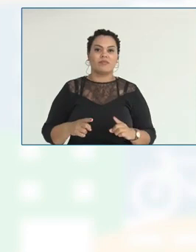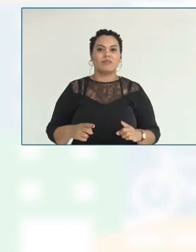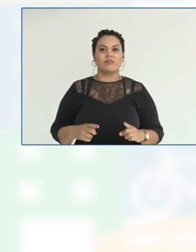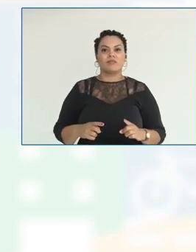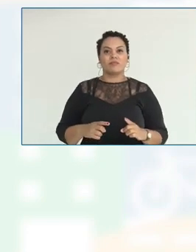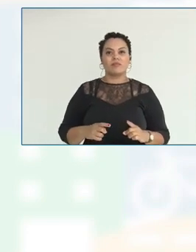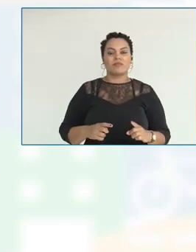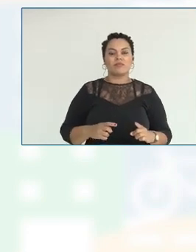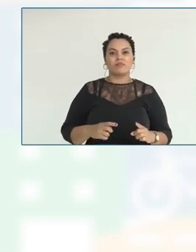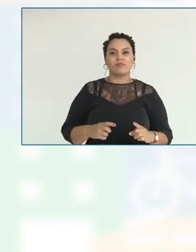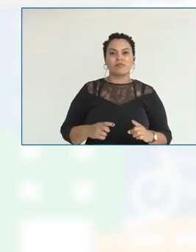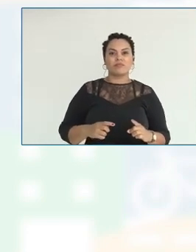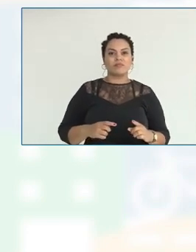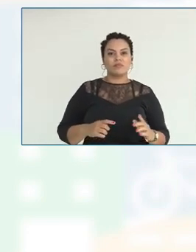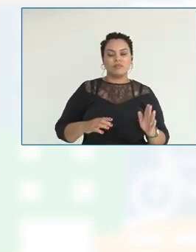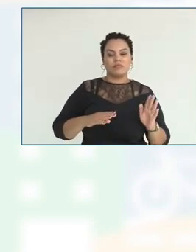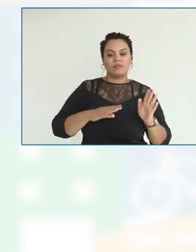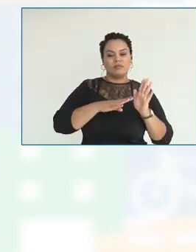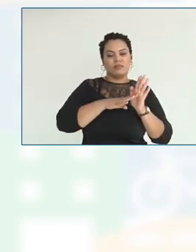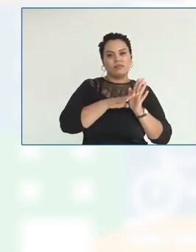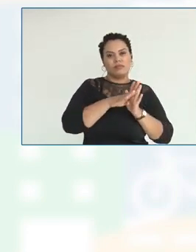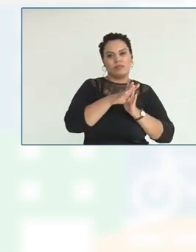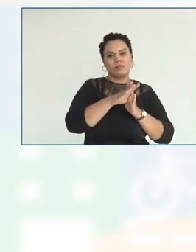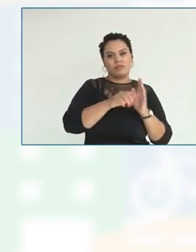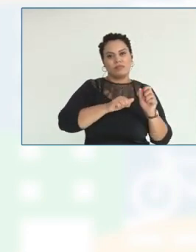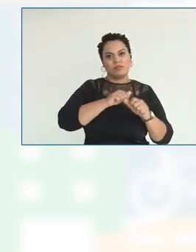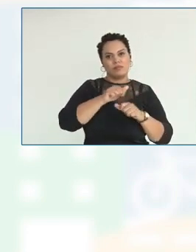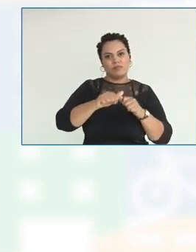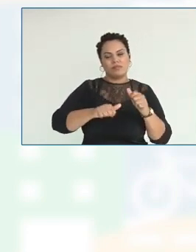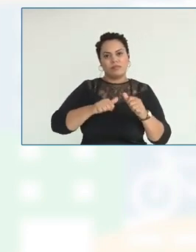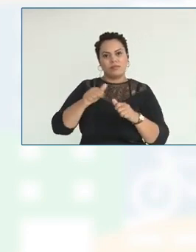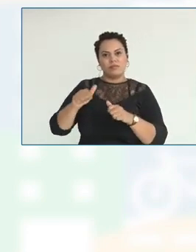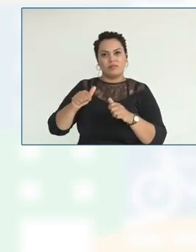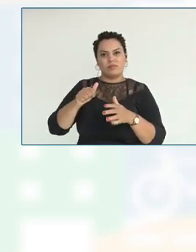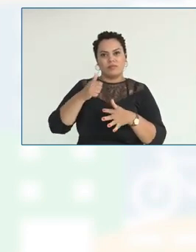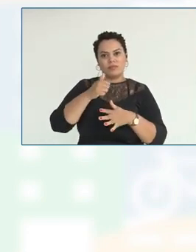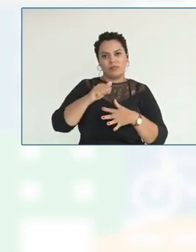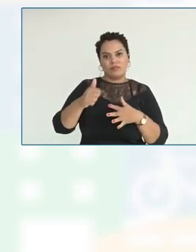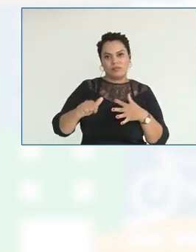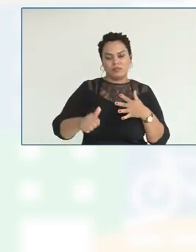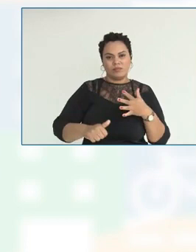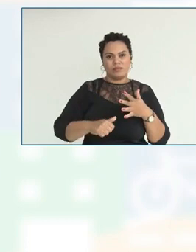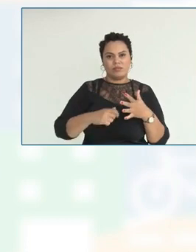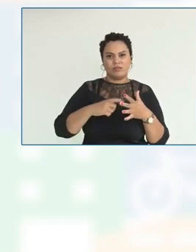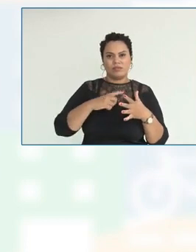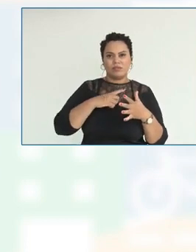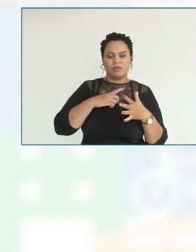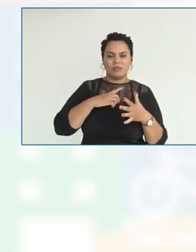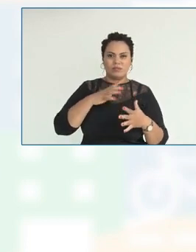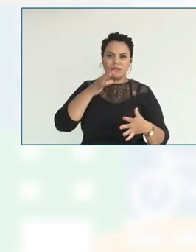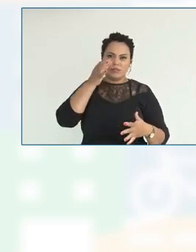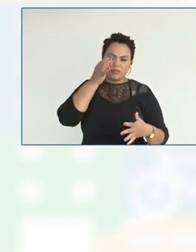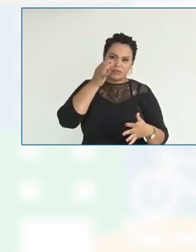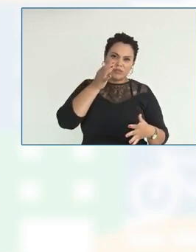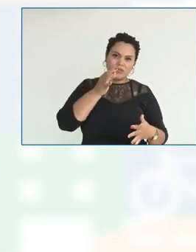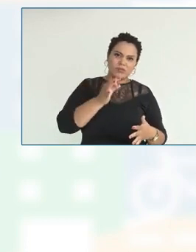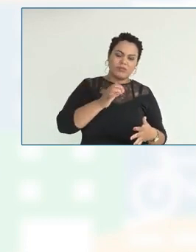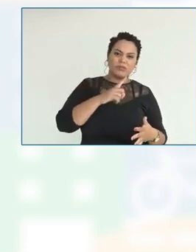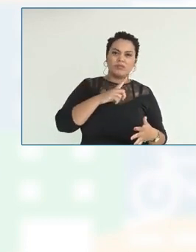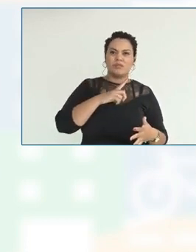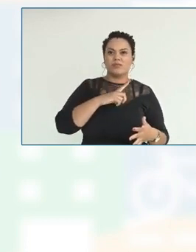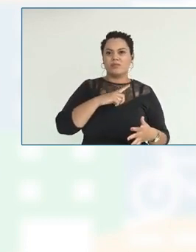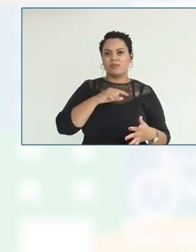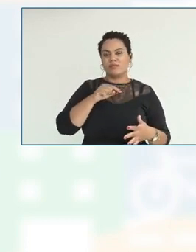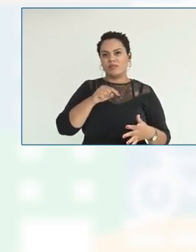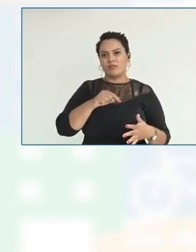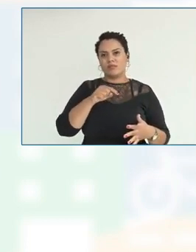pouco a atenção a evolução, nós desenvolvemos uma análise aqui e observamos que esse percentual de incompletude da evolução